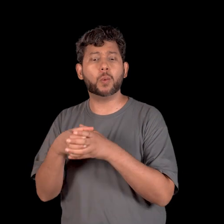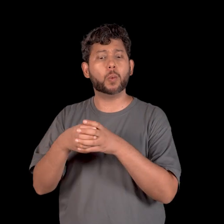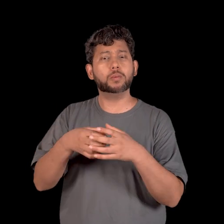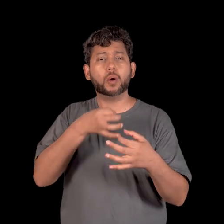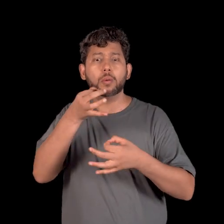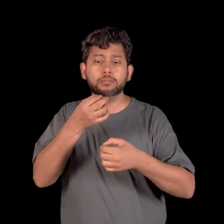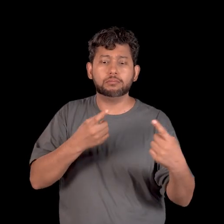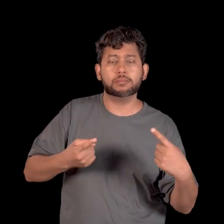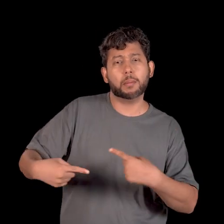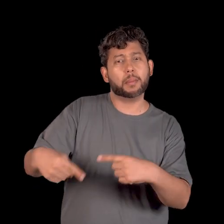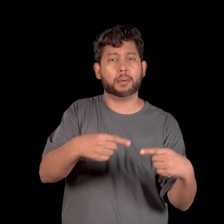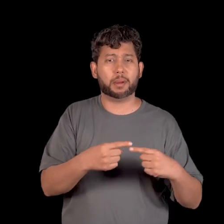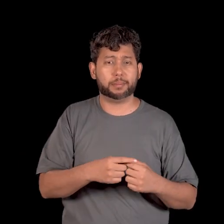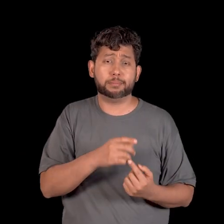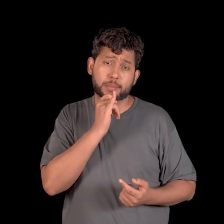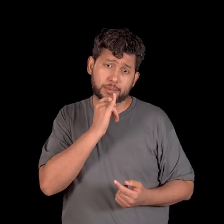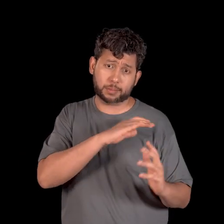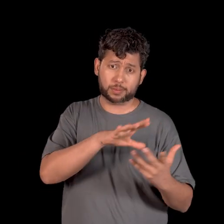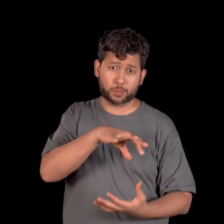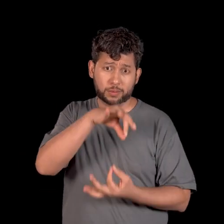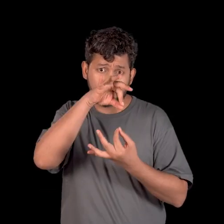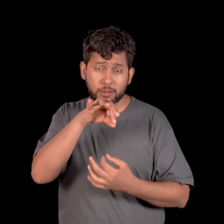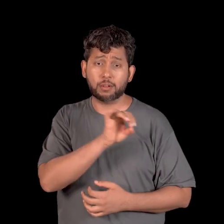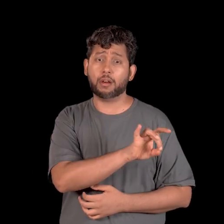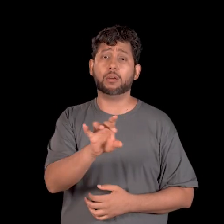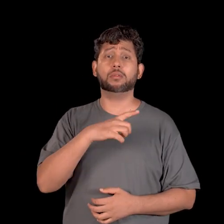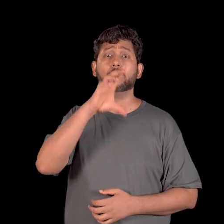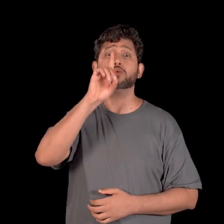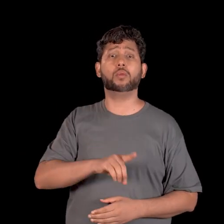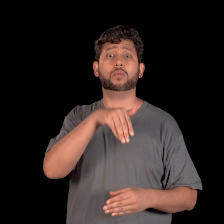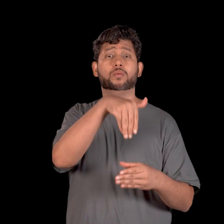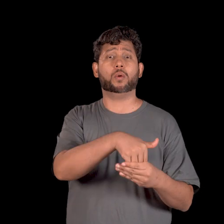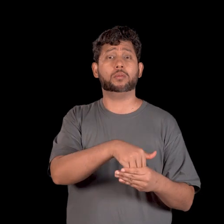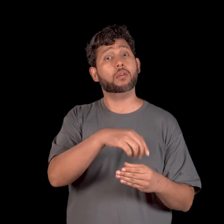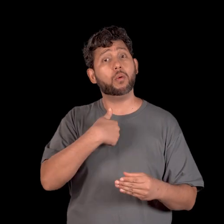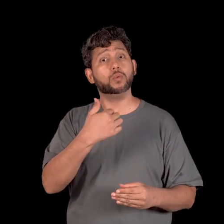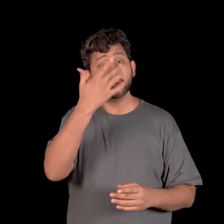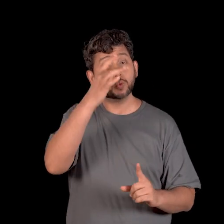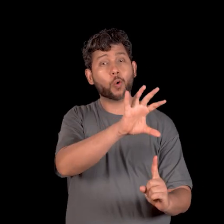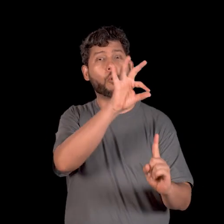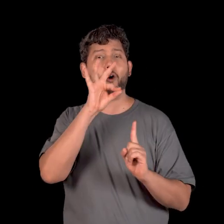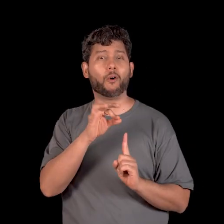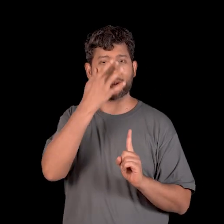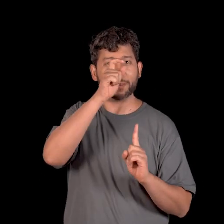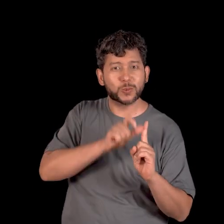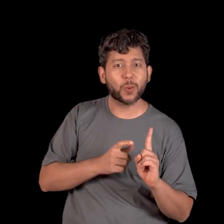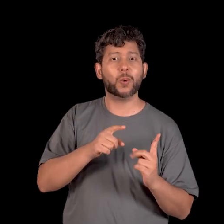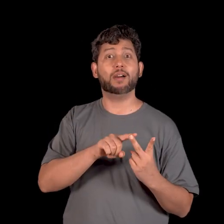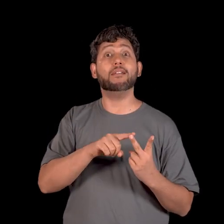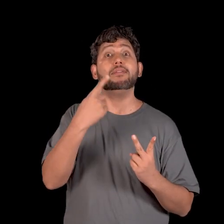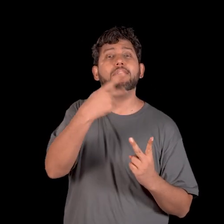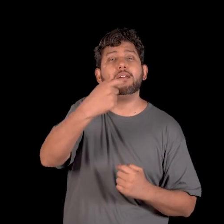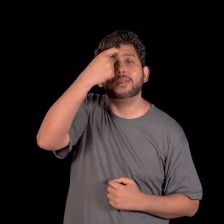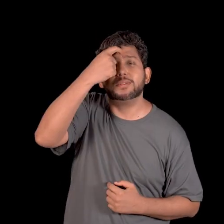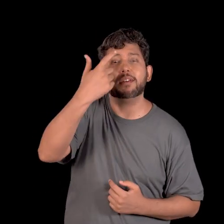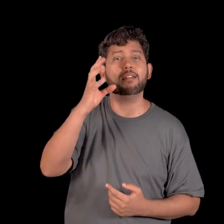sociedade. Em uma democracia, o voto é um dos principais direitos dos cidadãos. Votamos para eleger uma ideia,